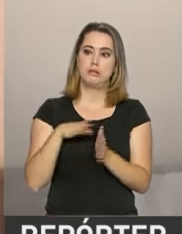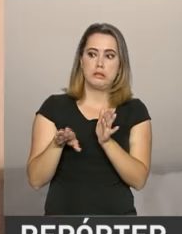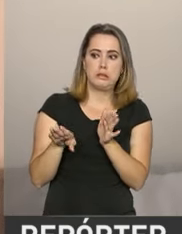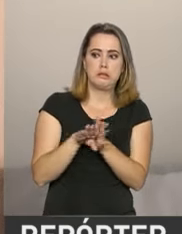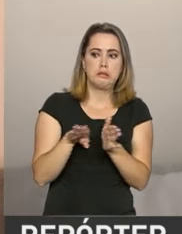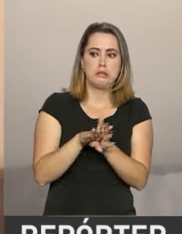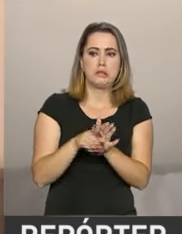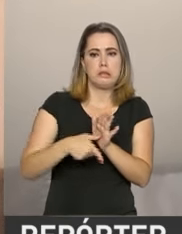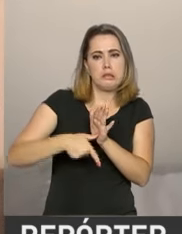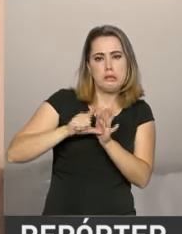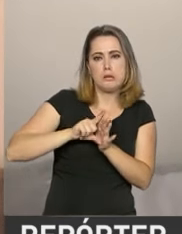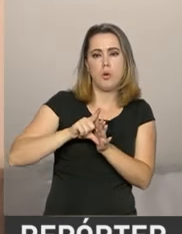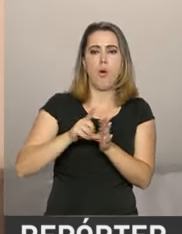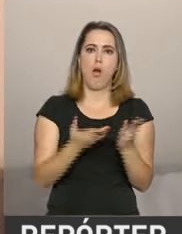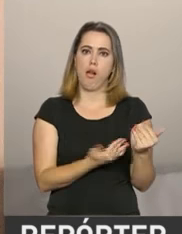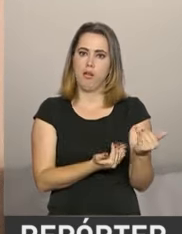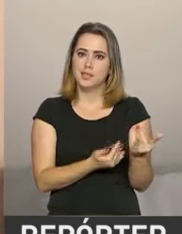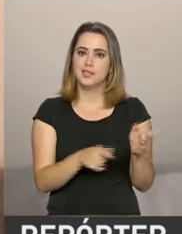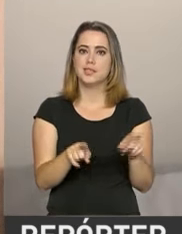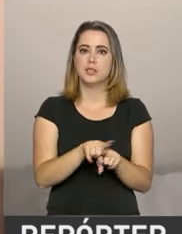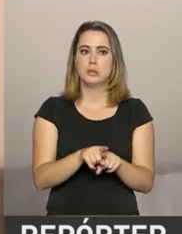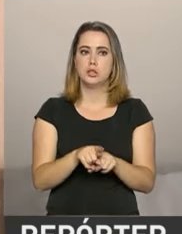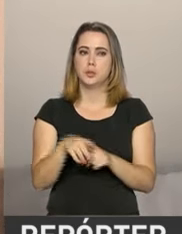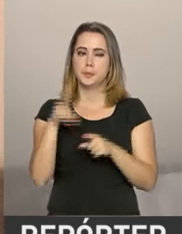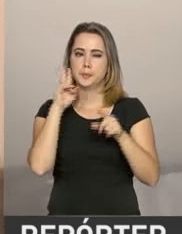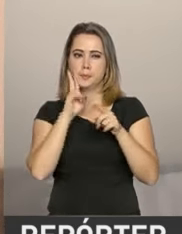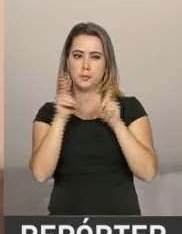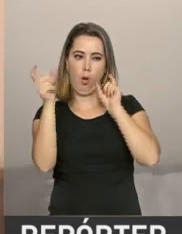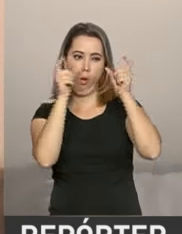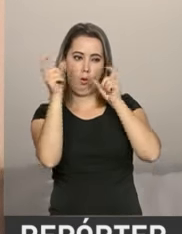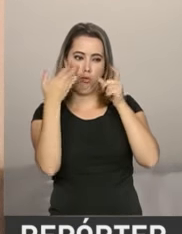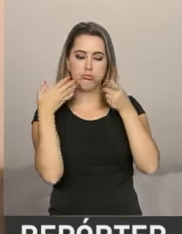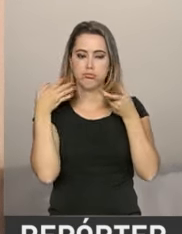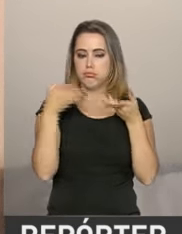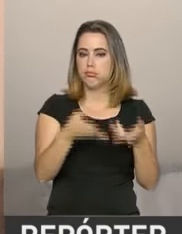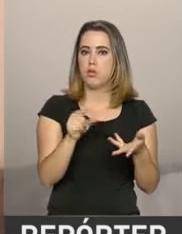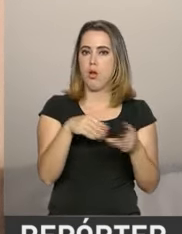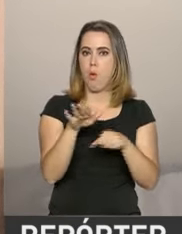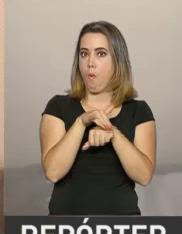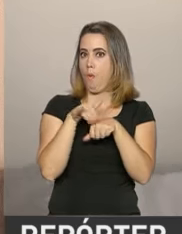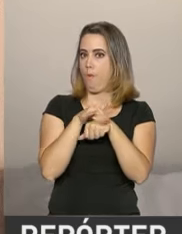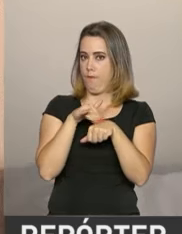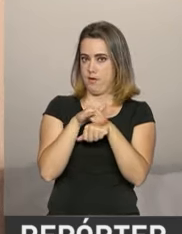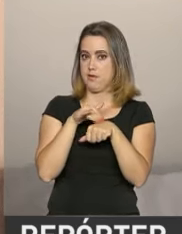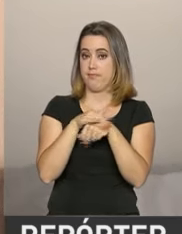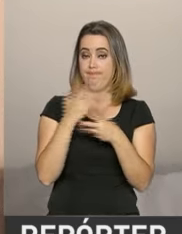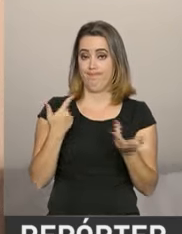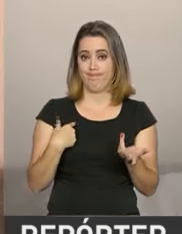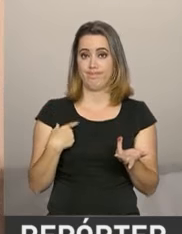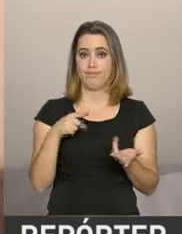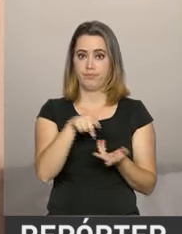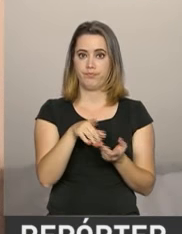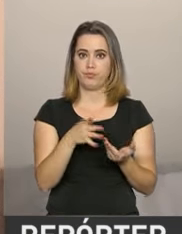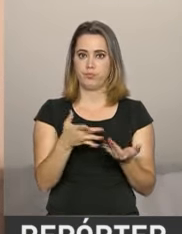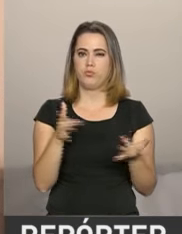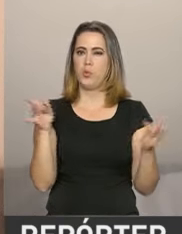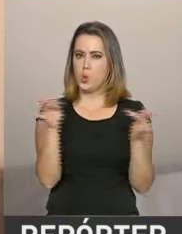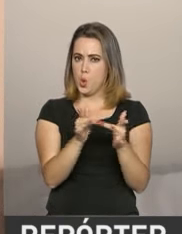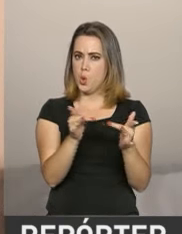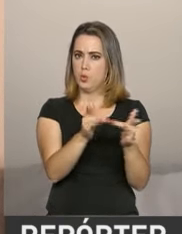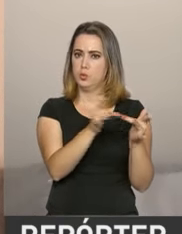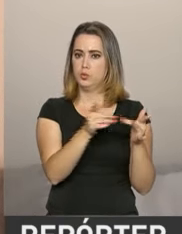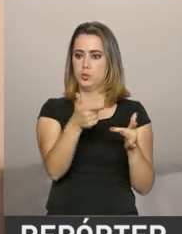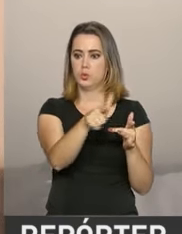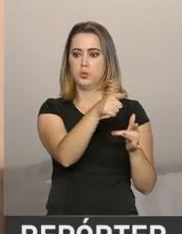pré-adolescente e o interesse por outras coisas né Por eh conversação por interagir com